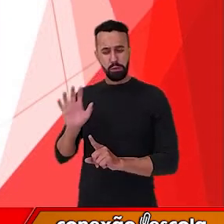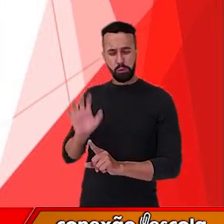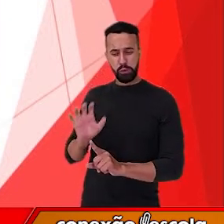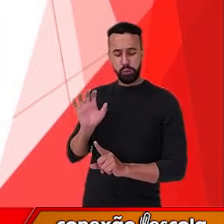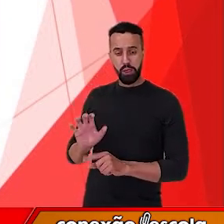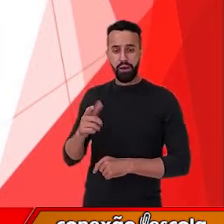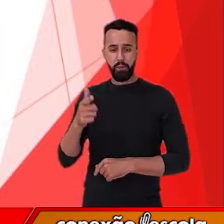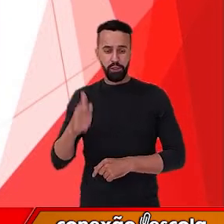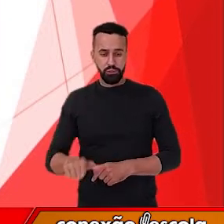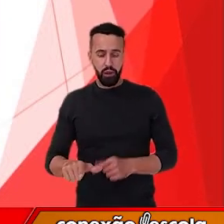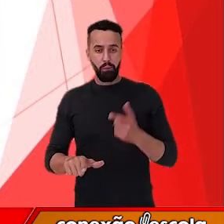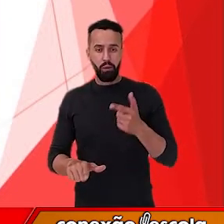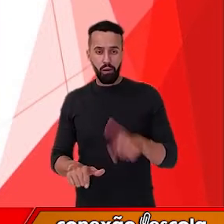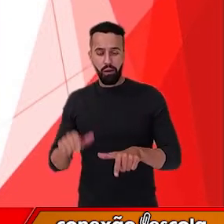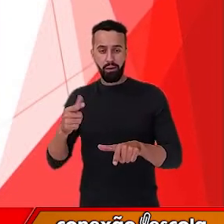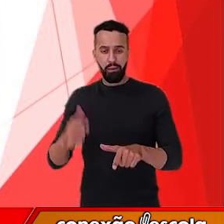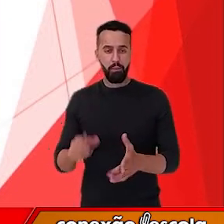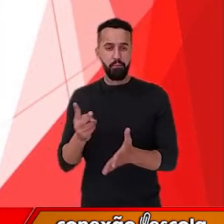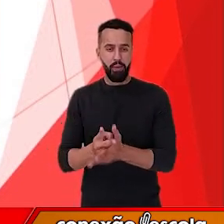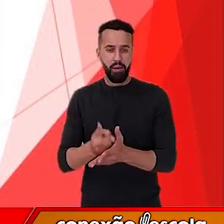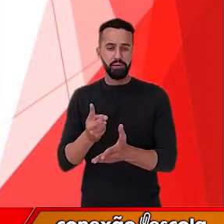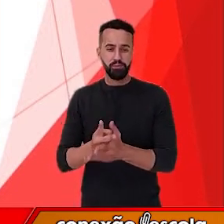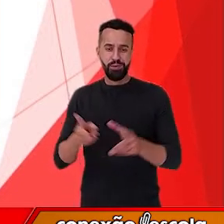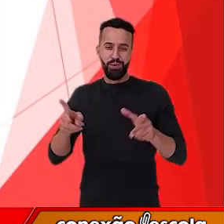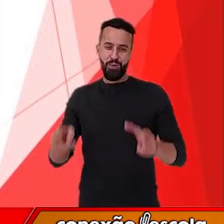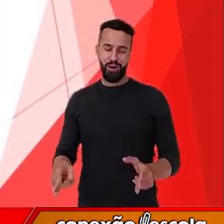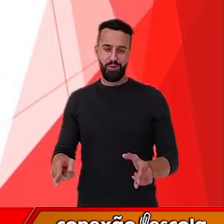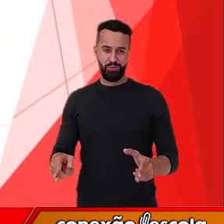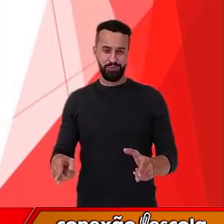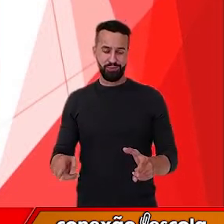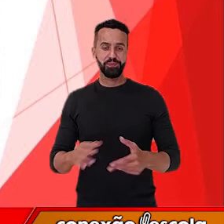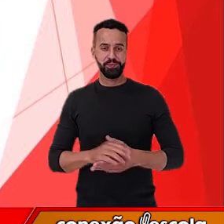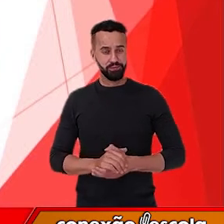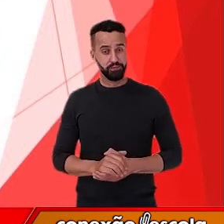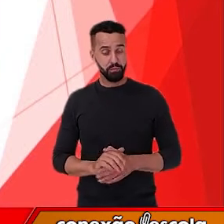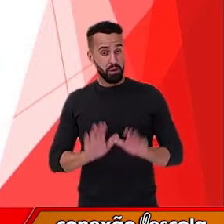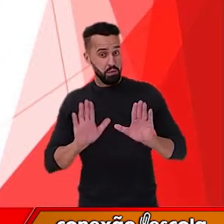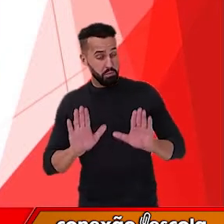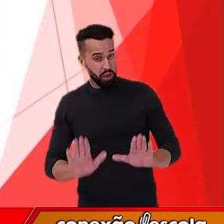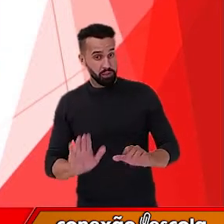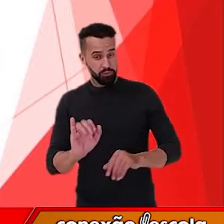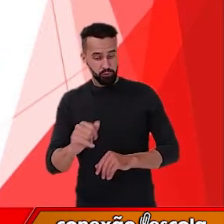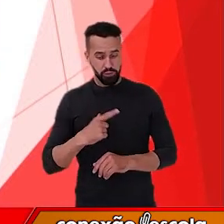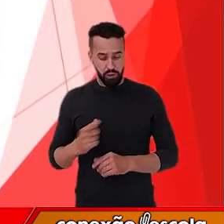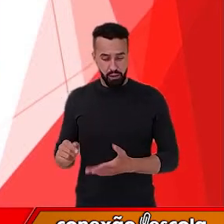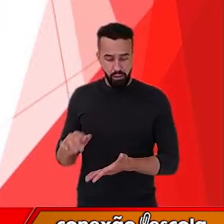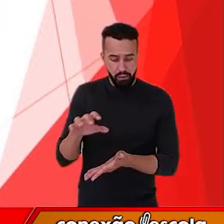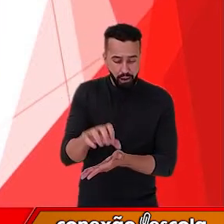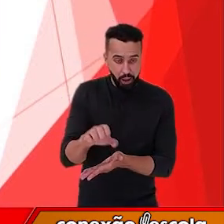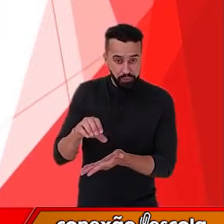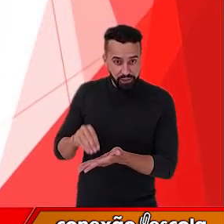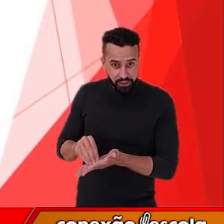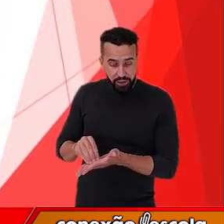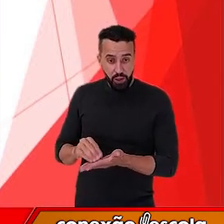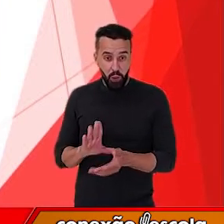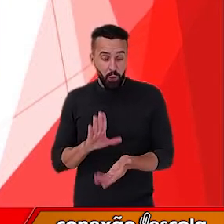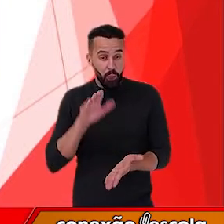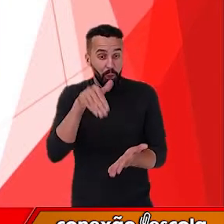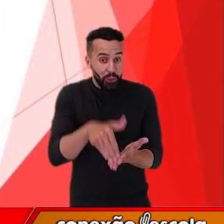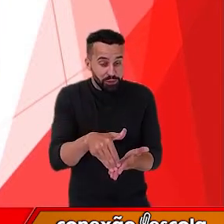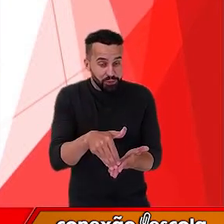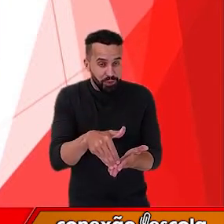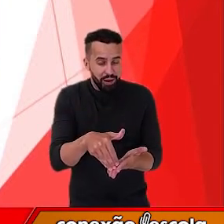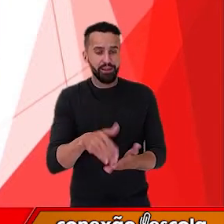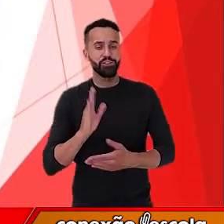ficar repetindo infinitamente a mesma jogada. Então, sempre que você captura a última peça do